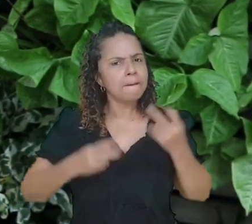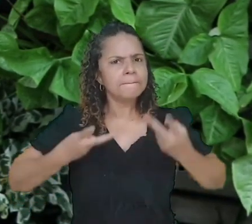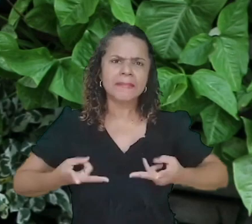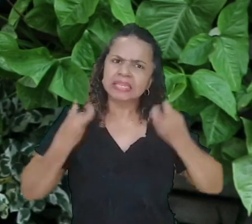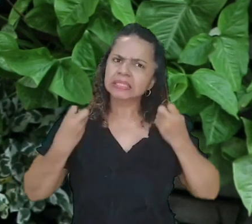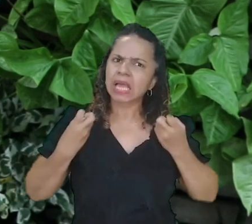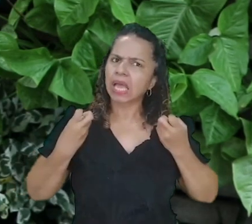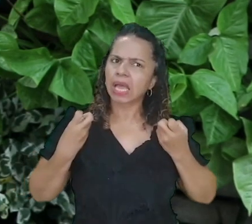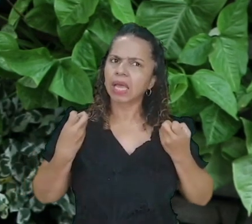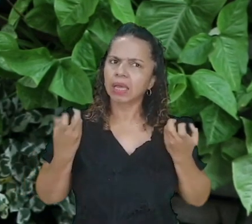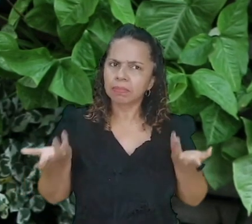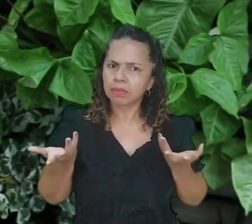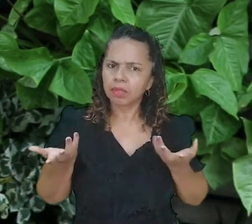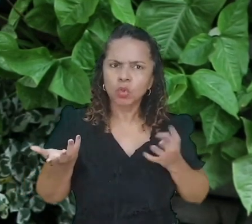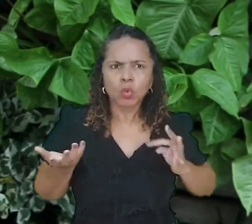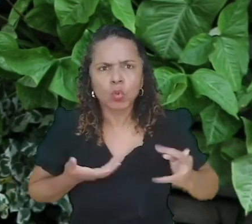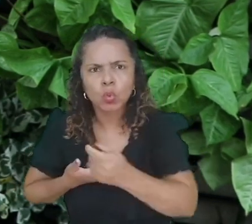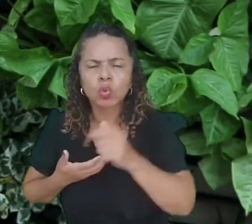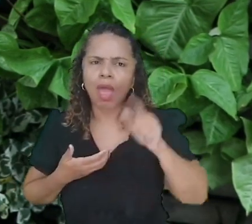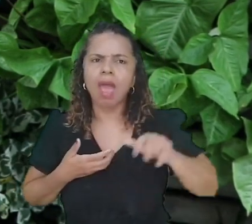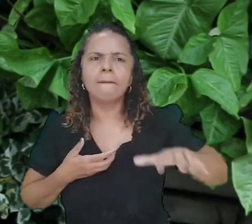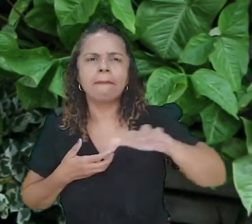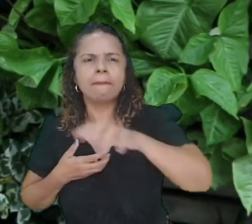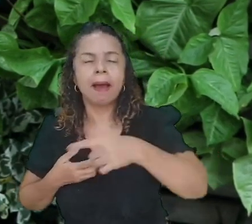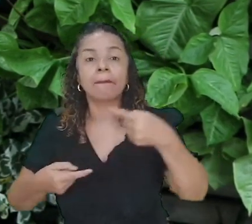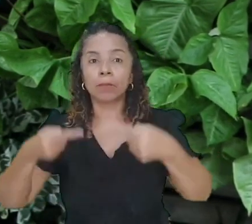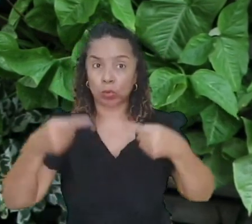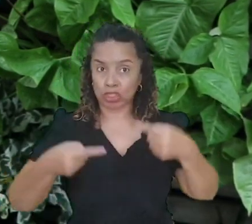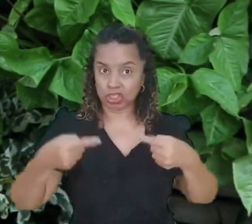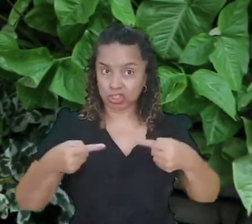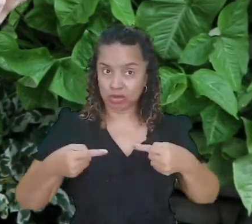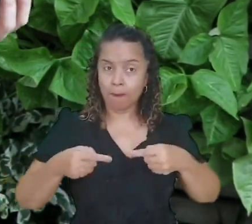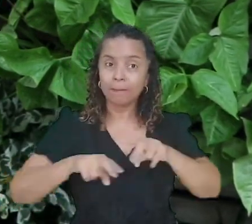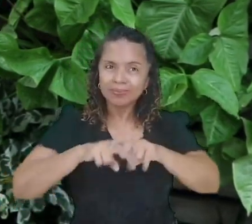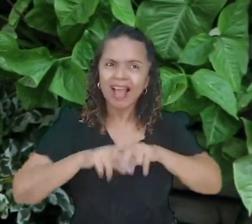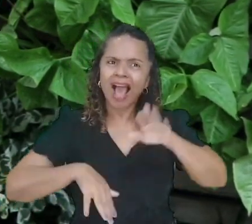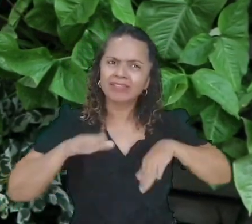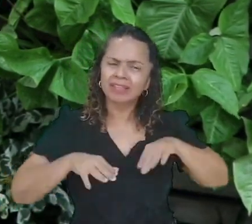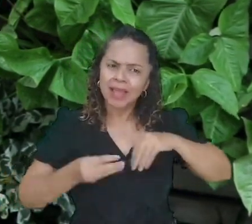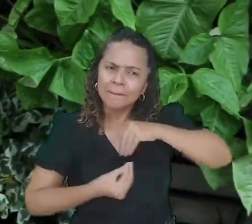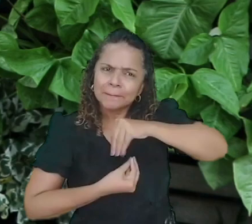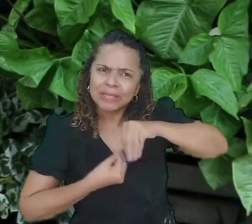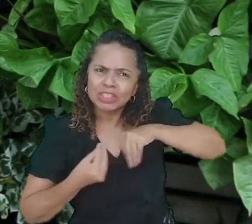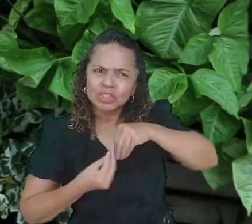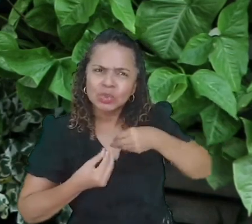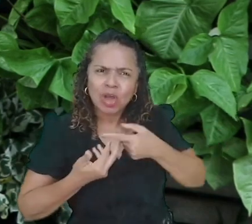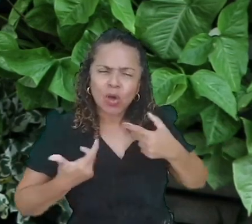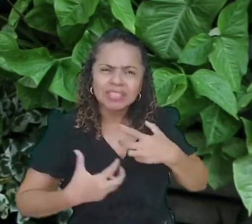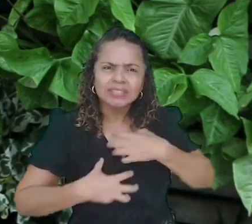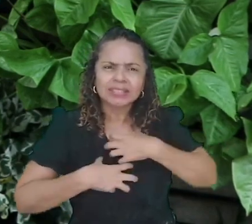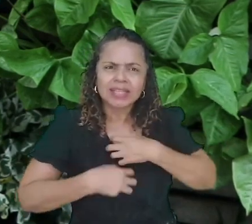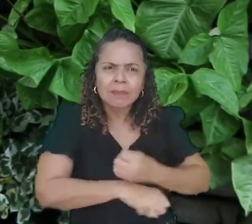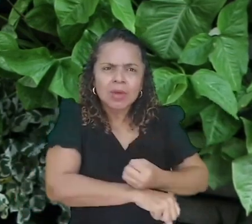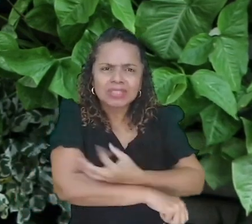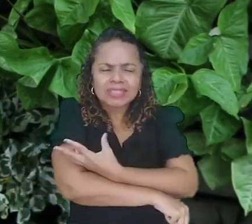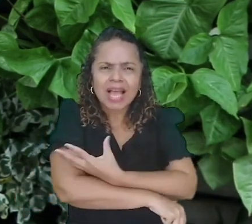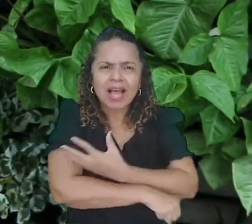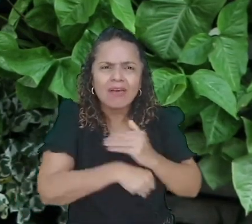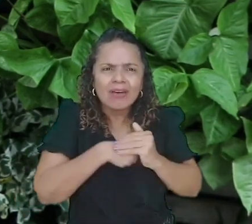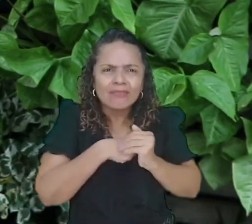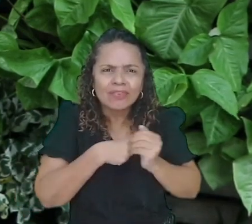que é um espaço político, né? A gente acaba misturando muito com os nossos afetos, com as